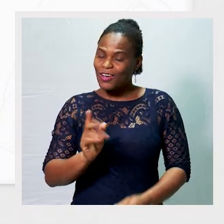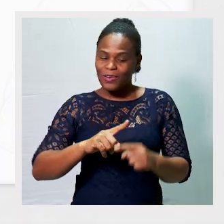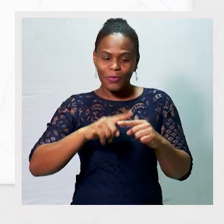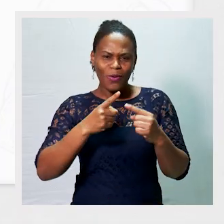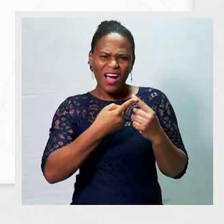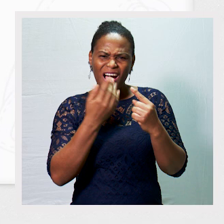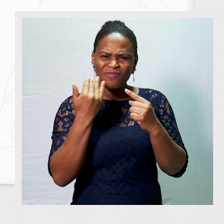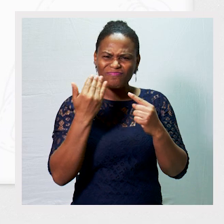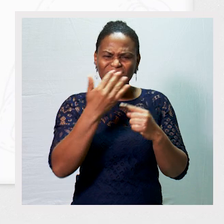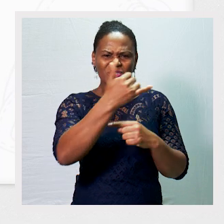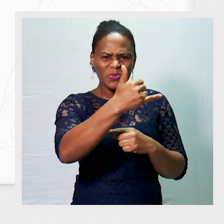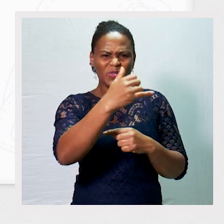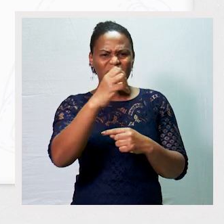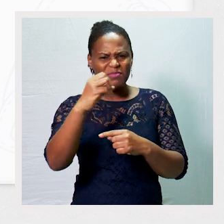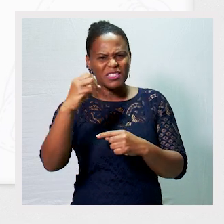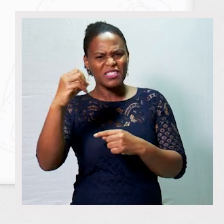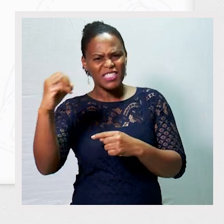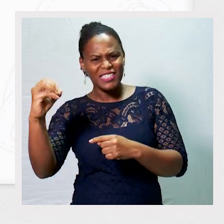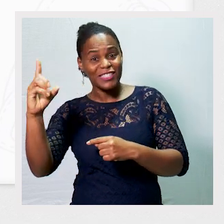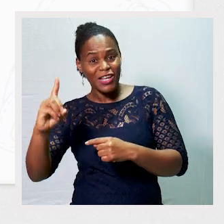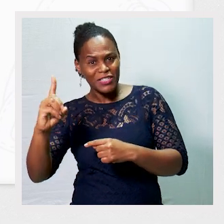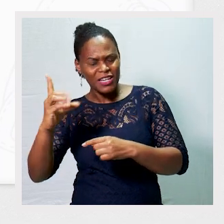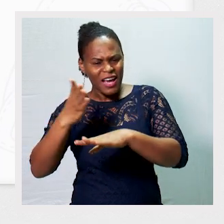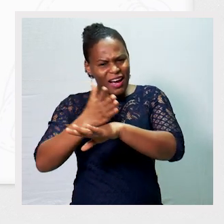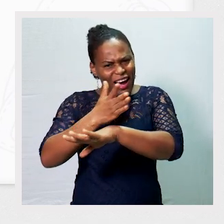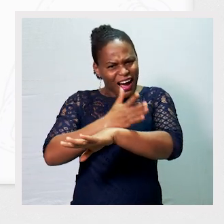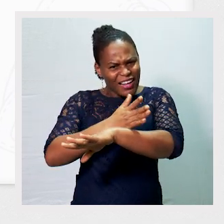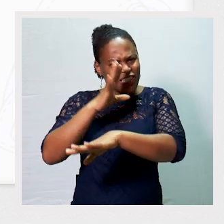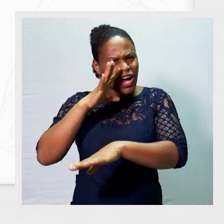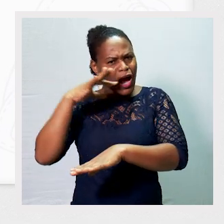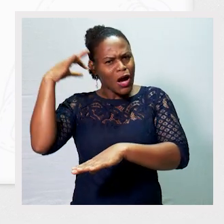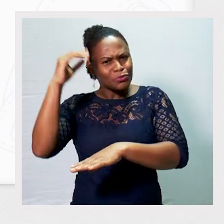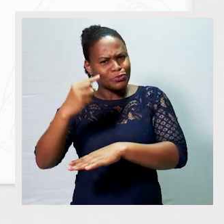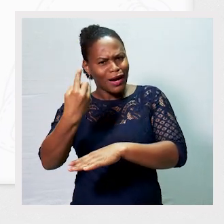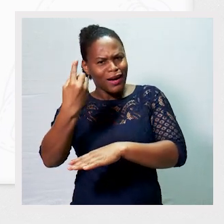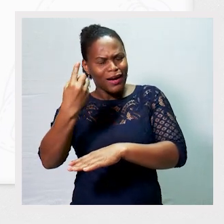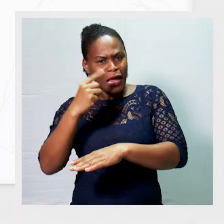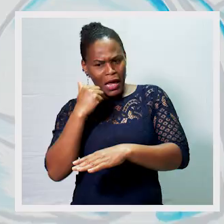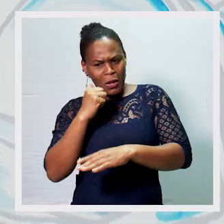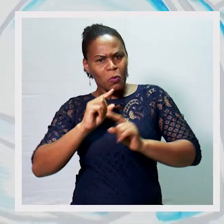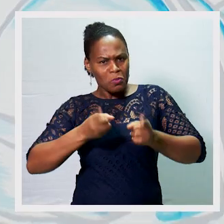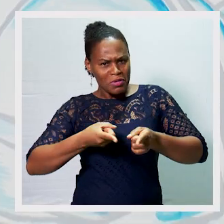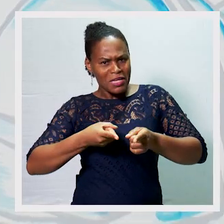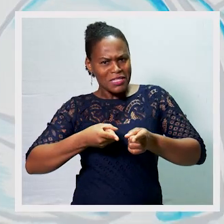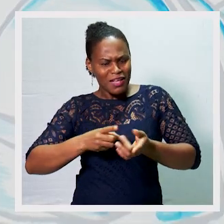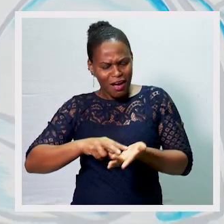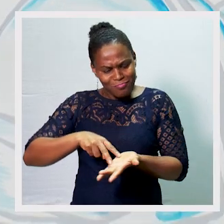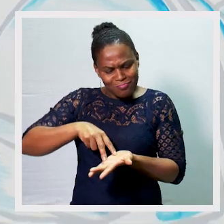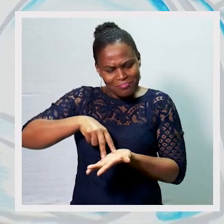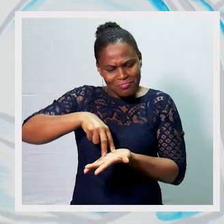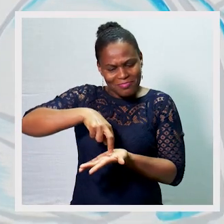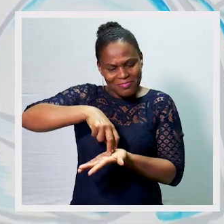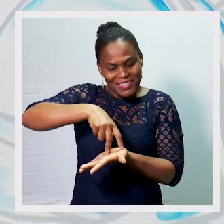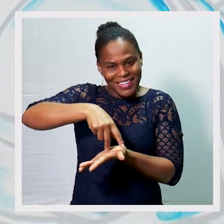Já no ano 2006, mesmo antes de completar o seu primeiro aninho, ele já começava a dar